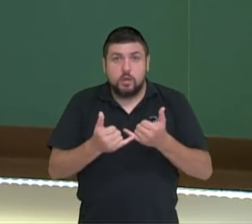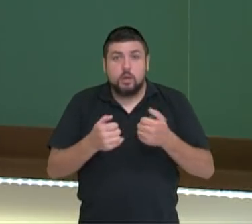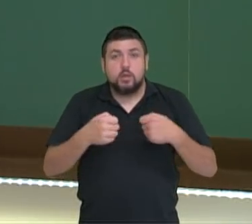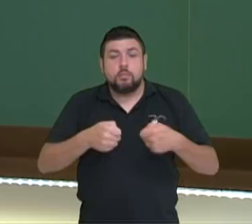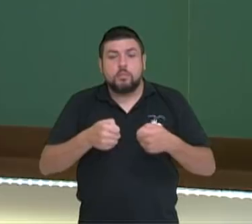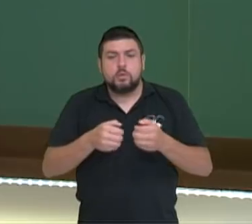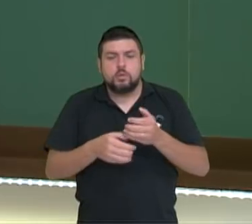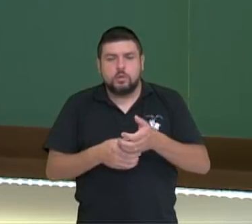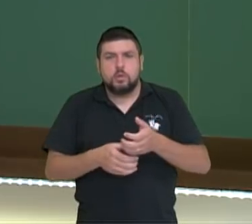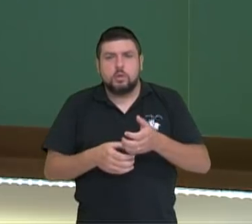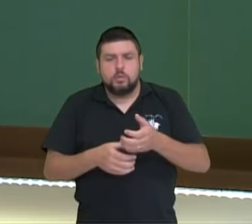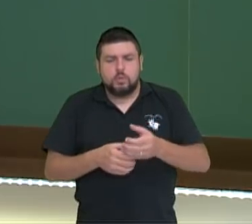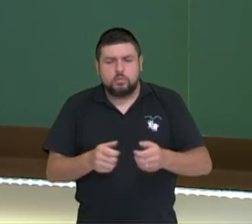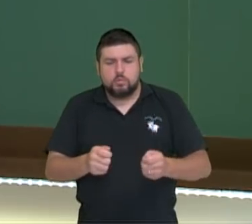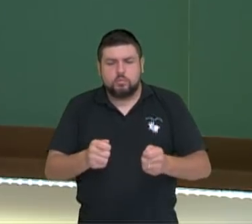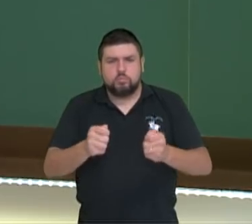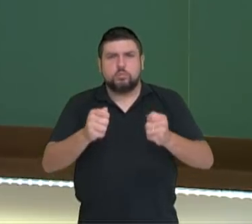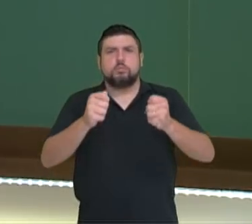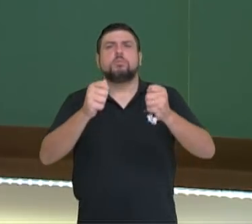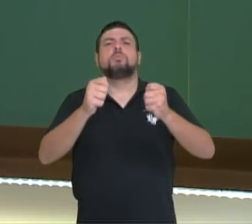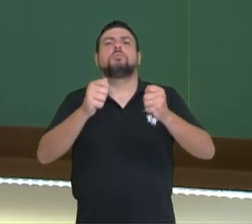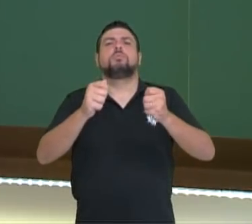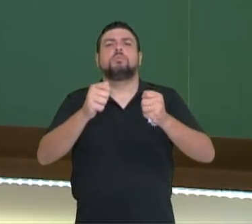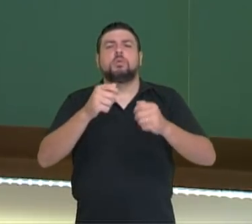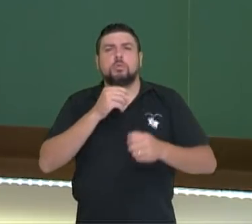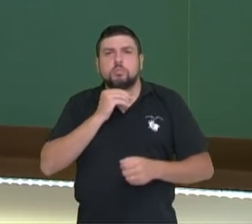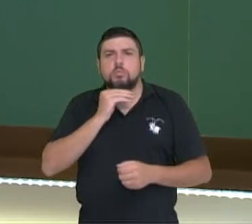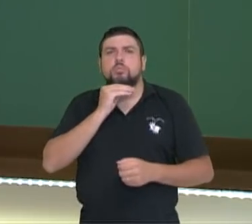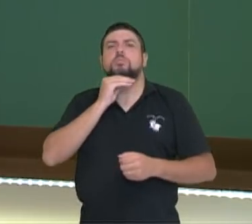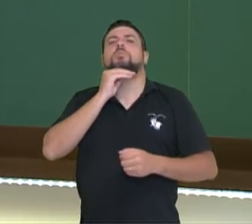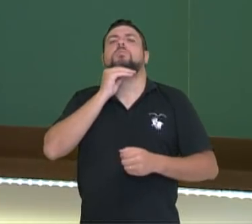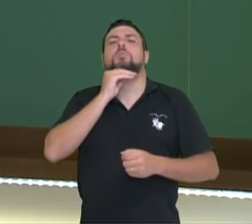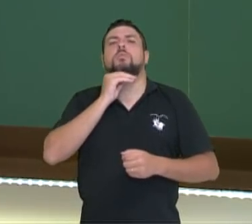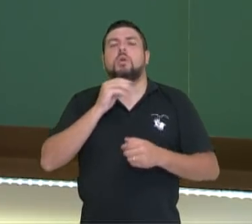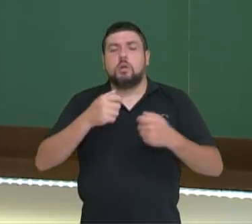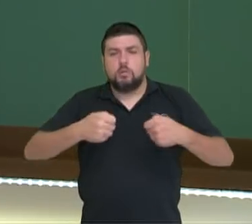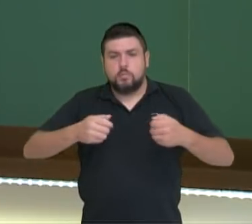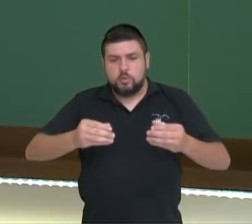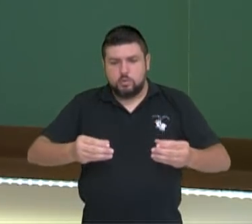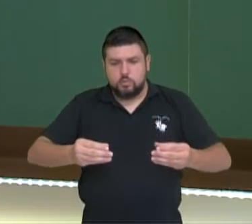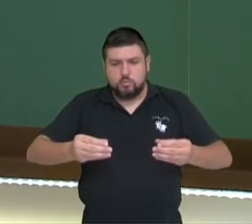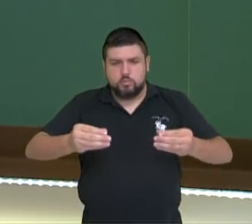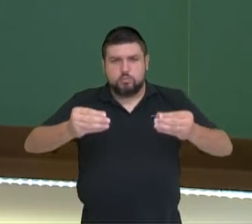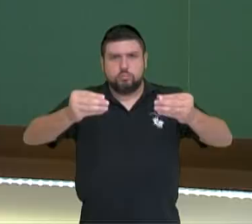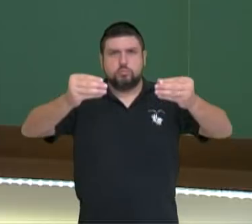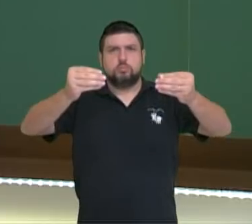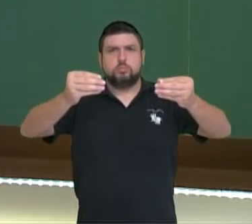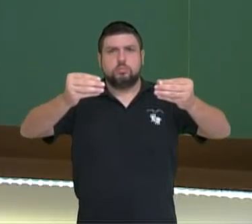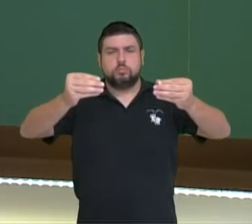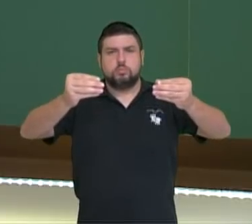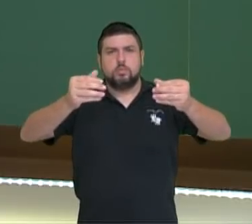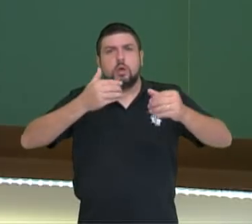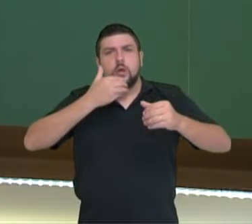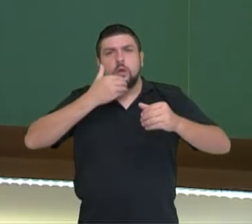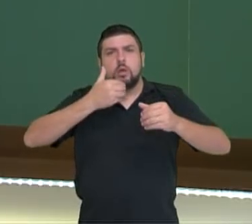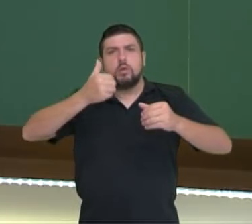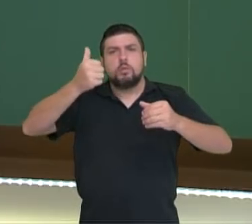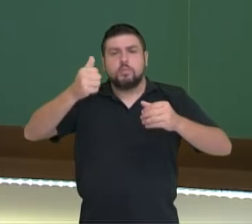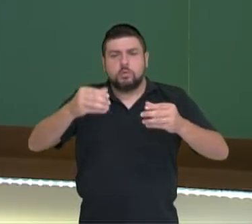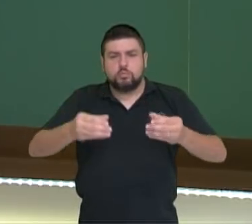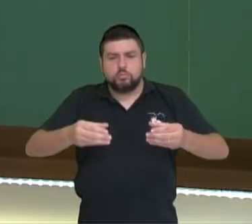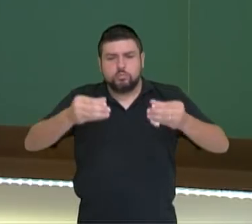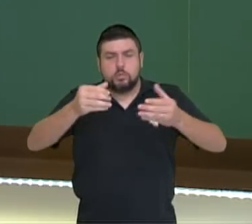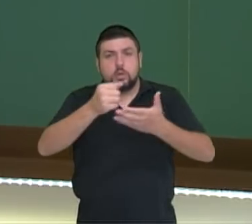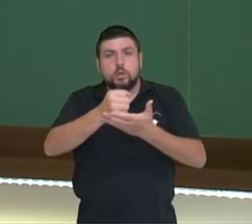mais ereta do pescoço, tá? Então, talvez você trazer o teu tablet mais para o alto, para que o teu